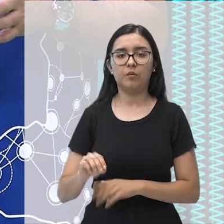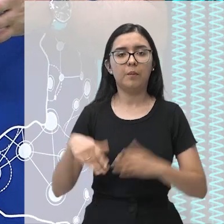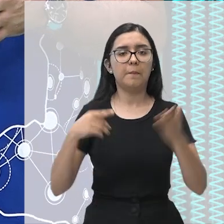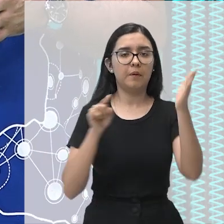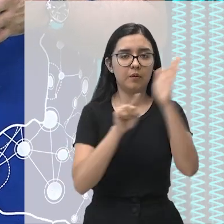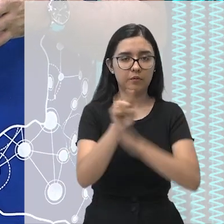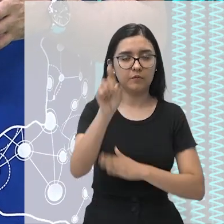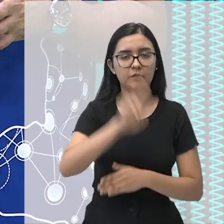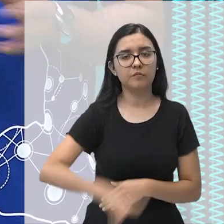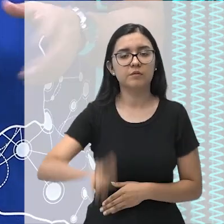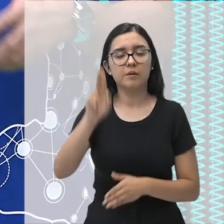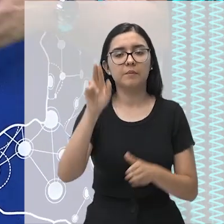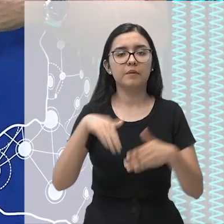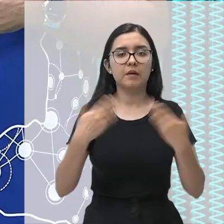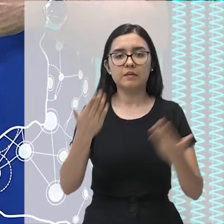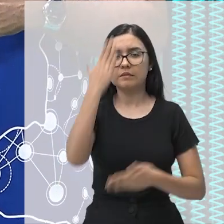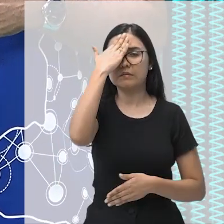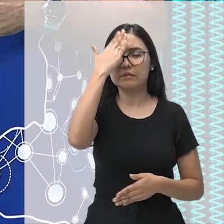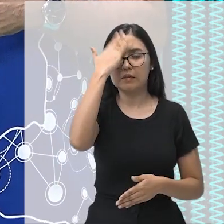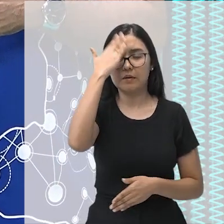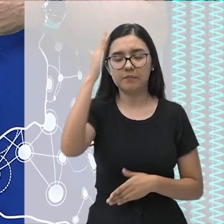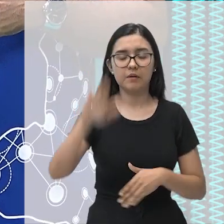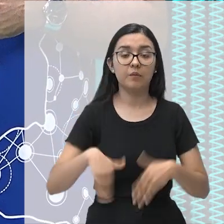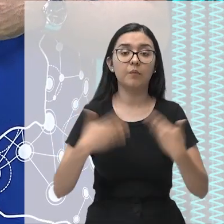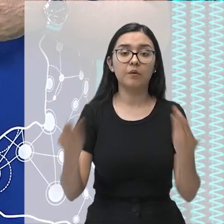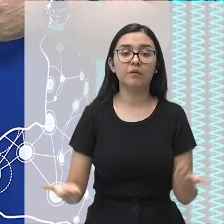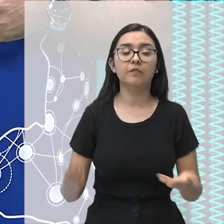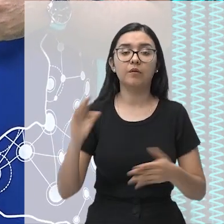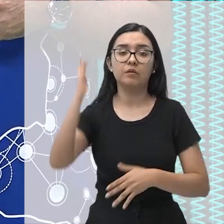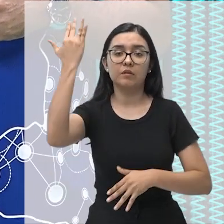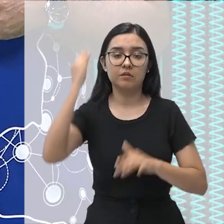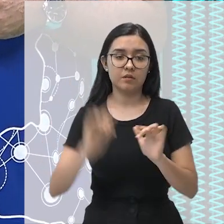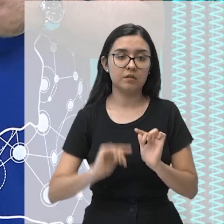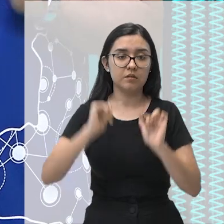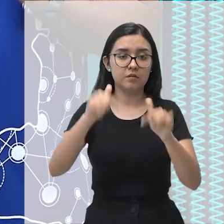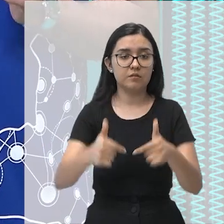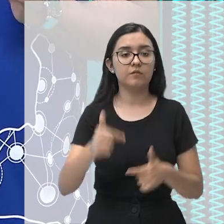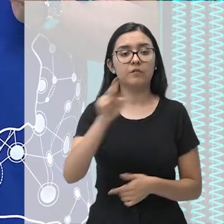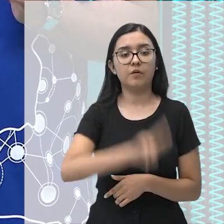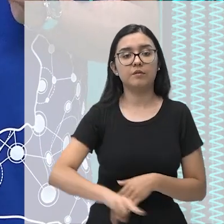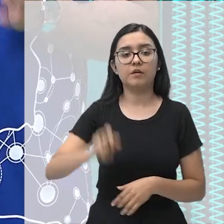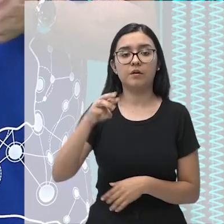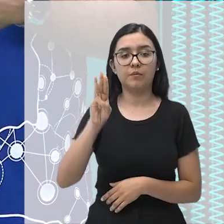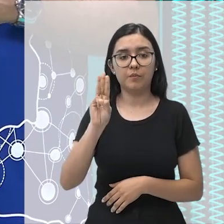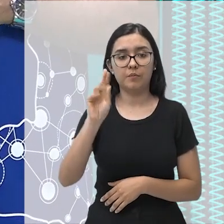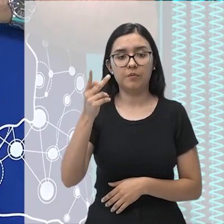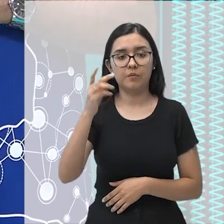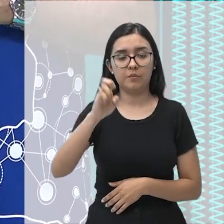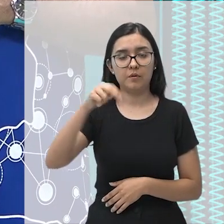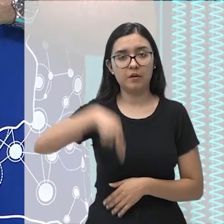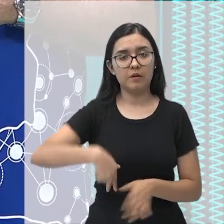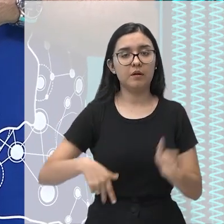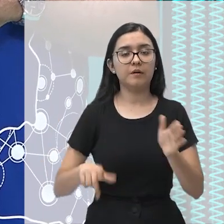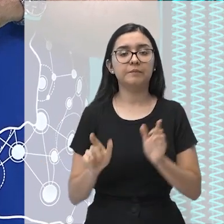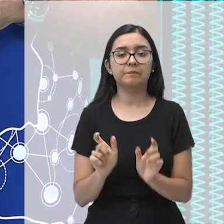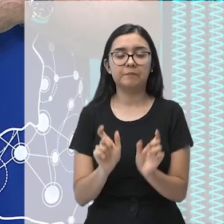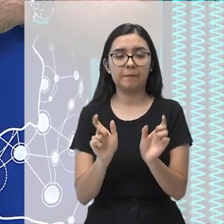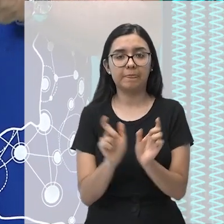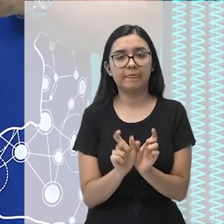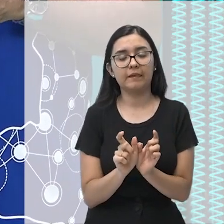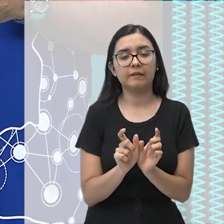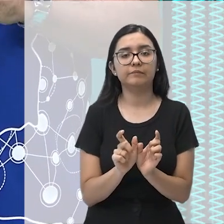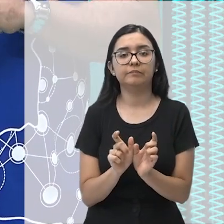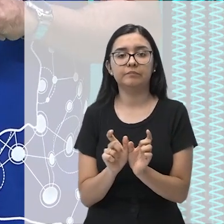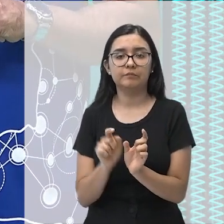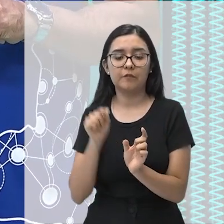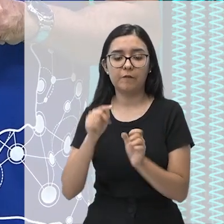utilizar para saber quando determinada ação vai acontecer, eu vou utilizar a palavrinha when, antes do verbo auxiliar, tá? E vai iniciar